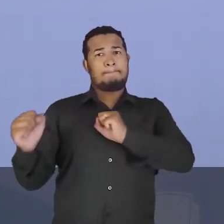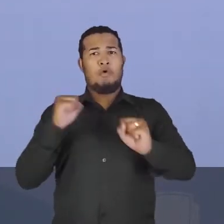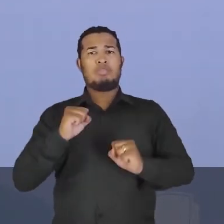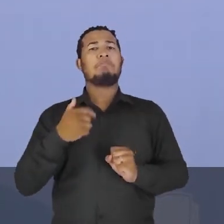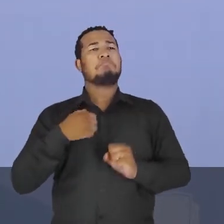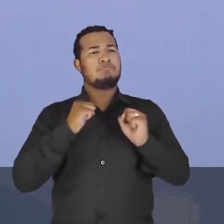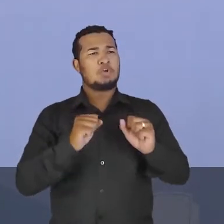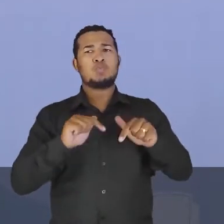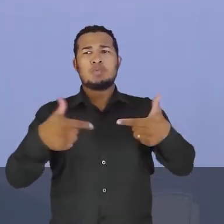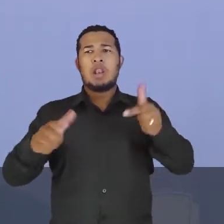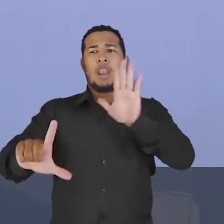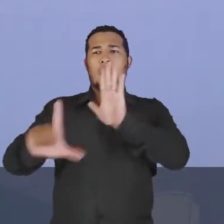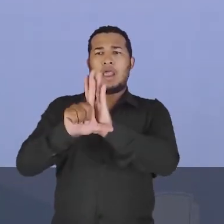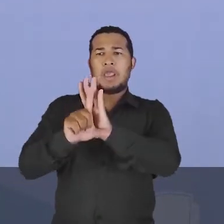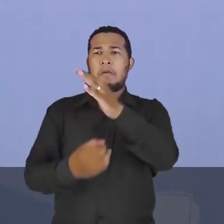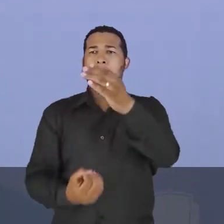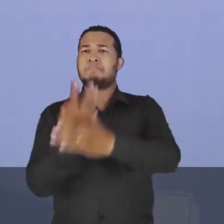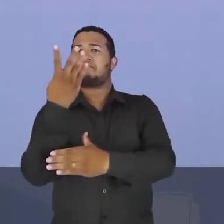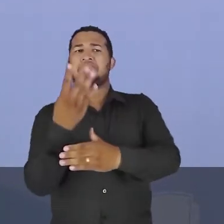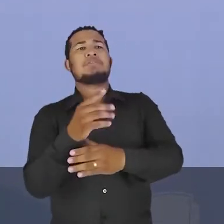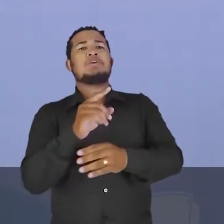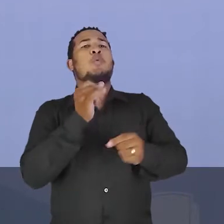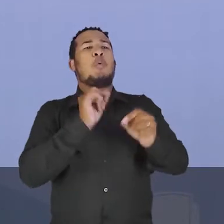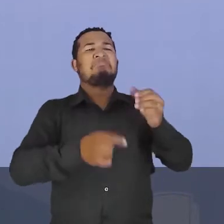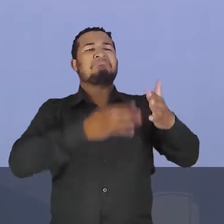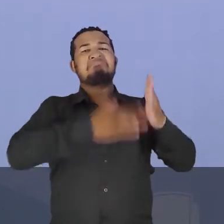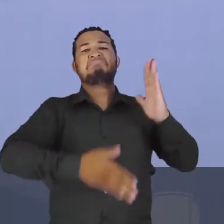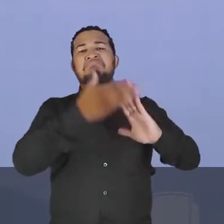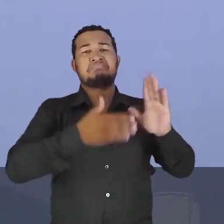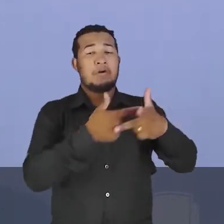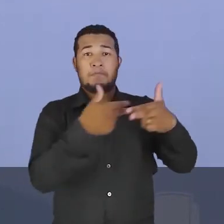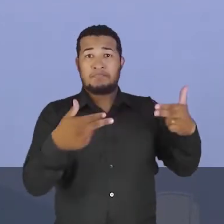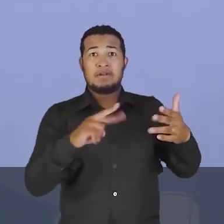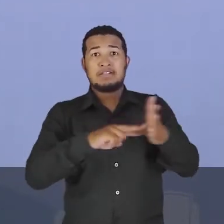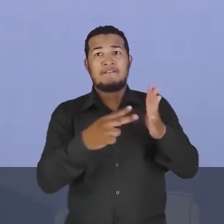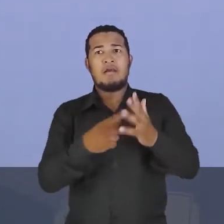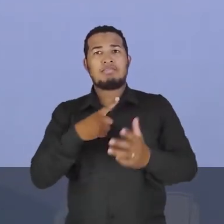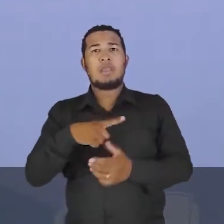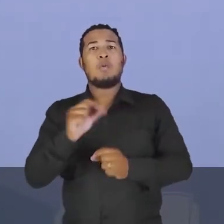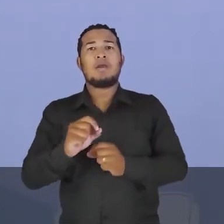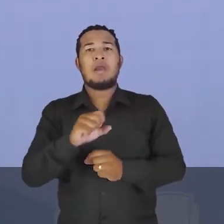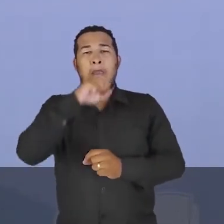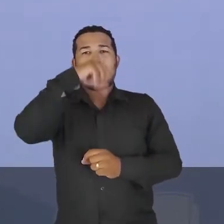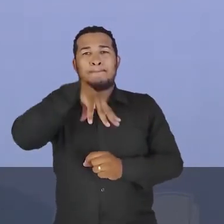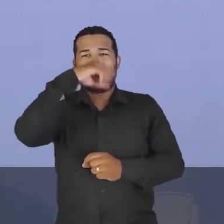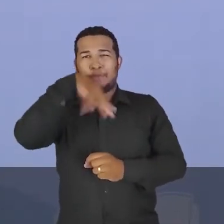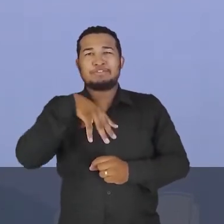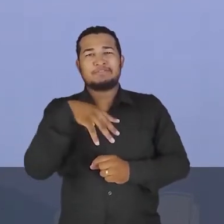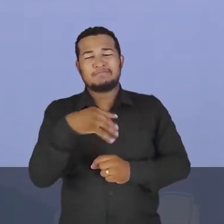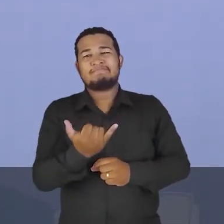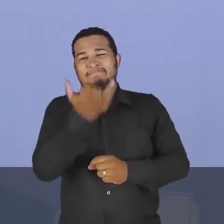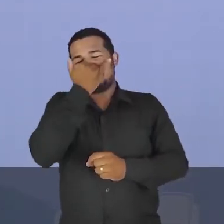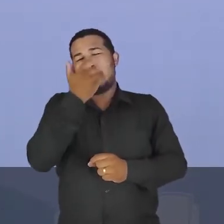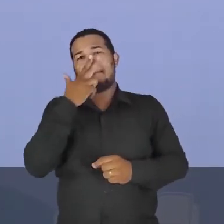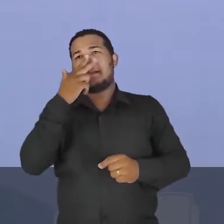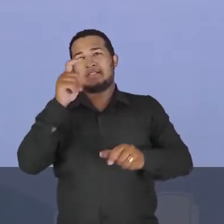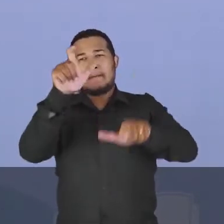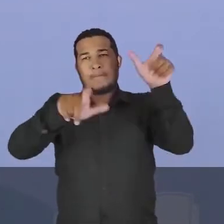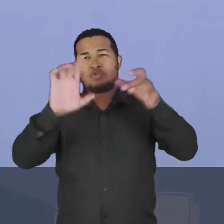para executar uma lei, para criar uma lei, para julgar uma lei. E isso gerava abusos e isso não preservava a liberdade